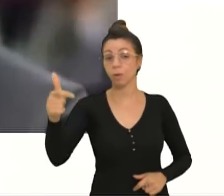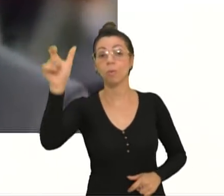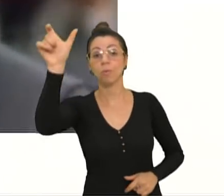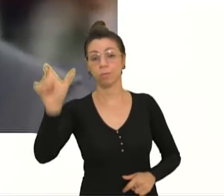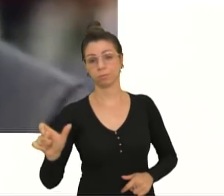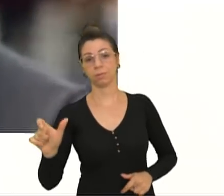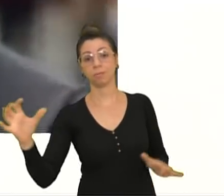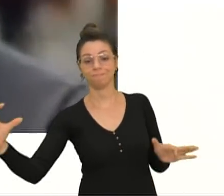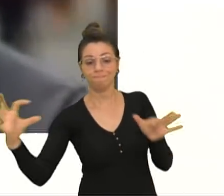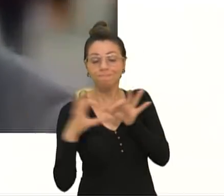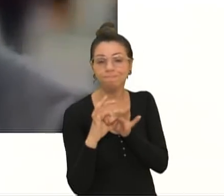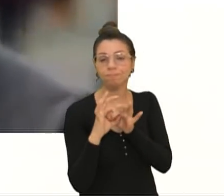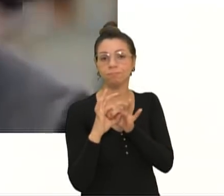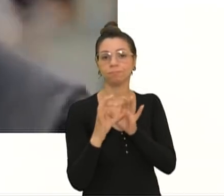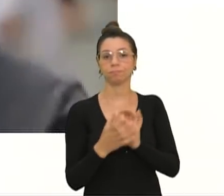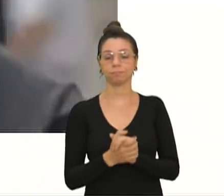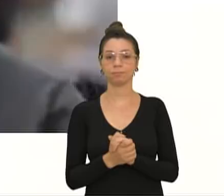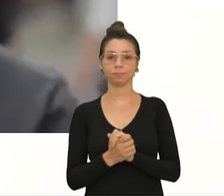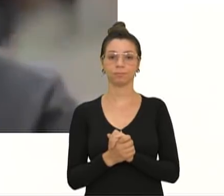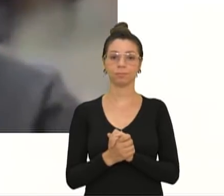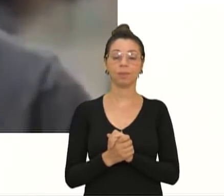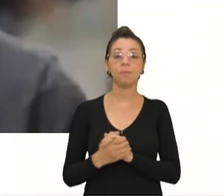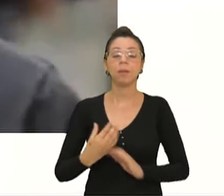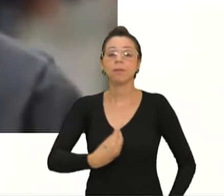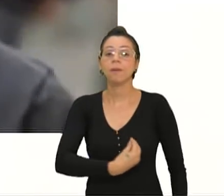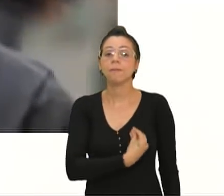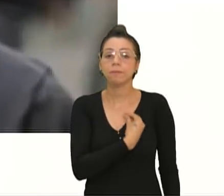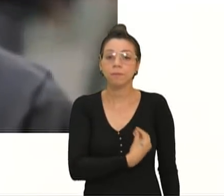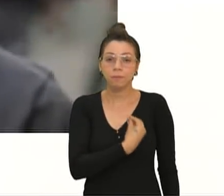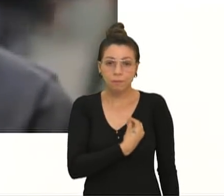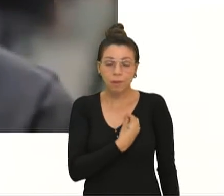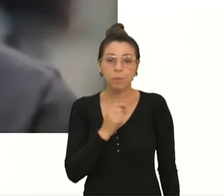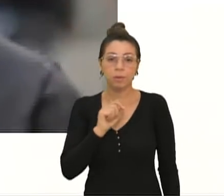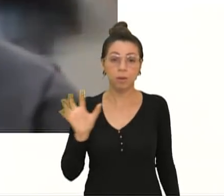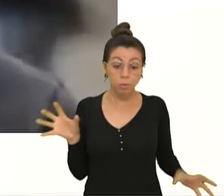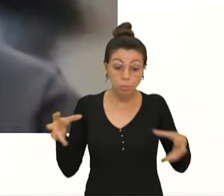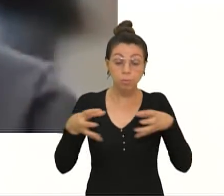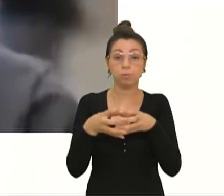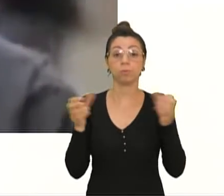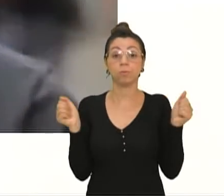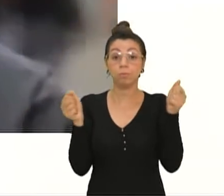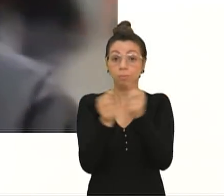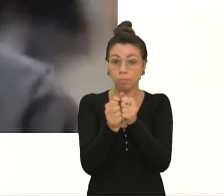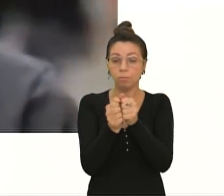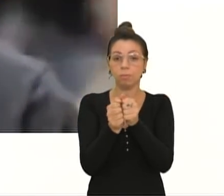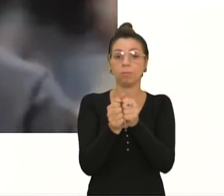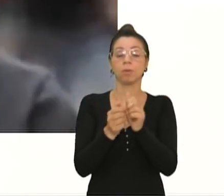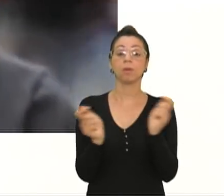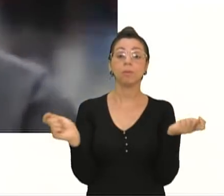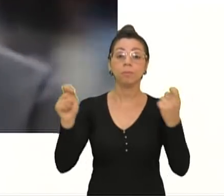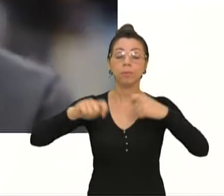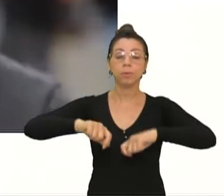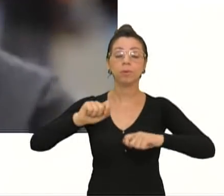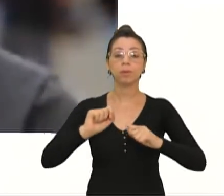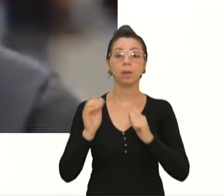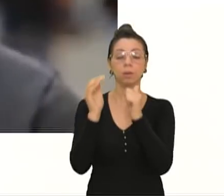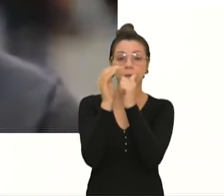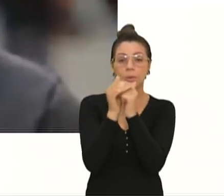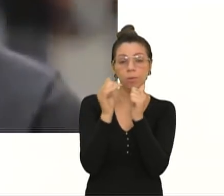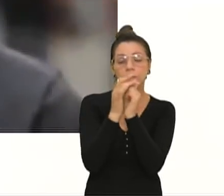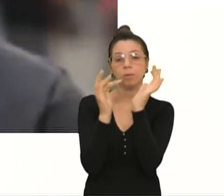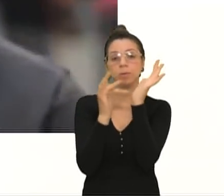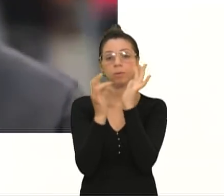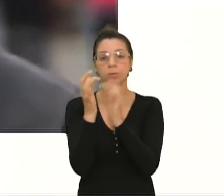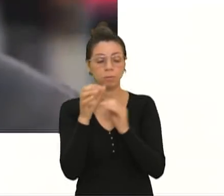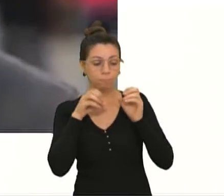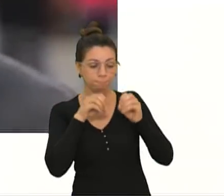únicos, mas fomos feitos para viver coletivamente. Deve ser por isso que na oração que Jesus nos